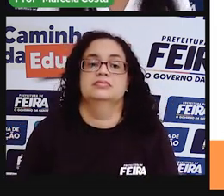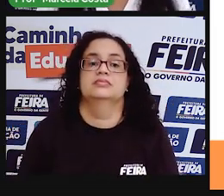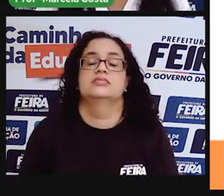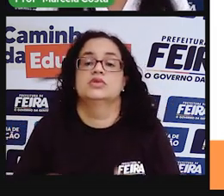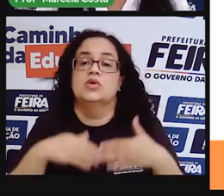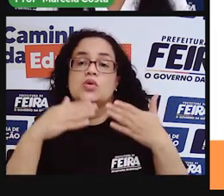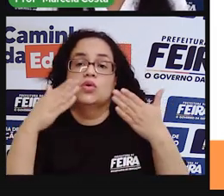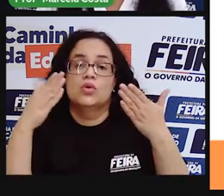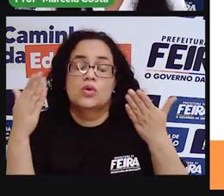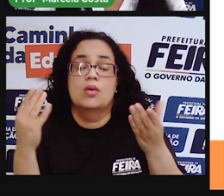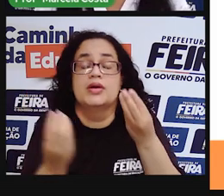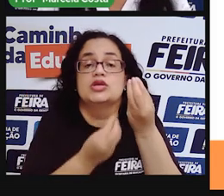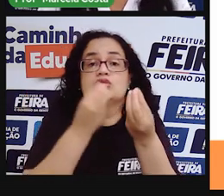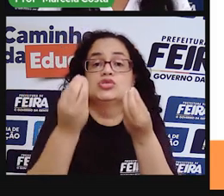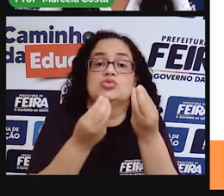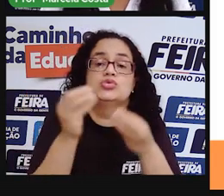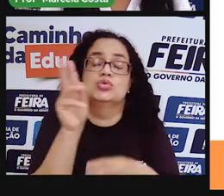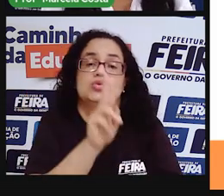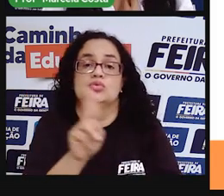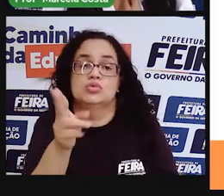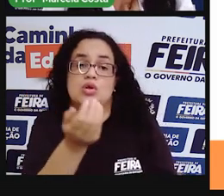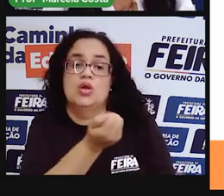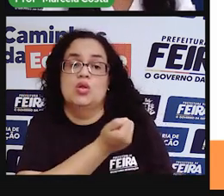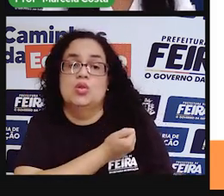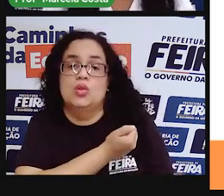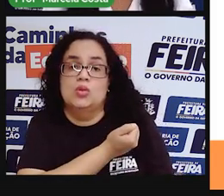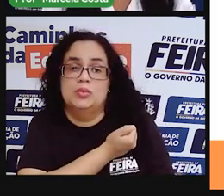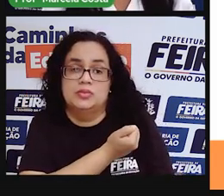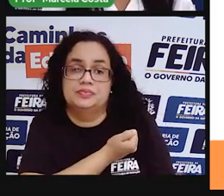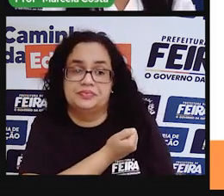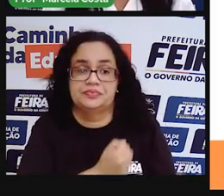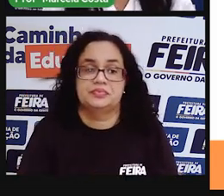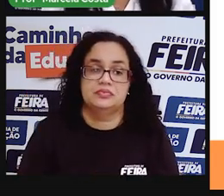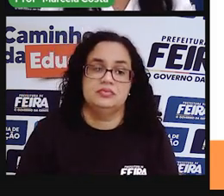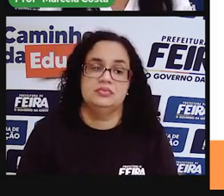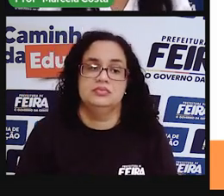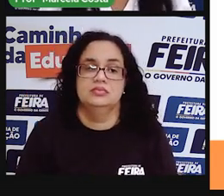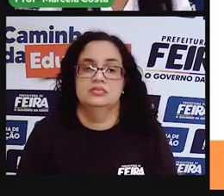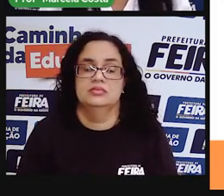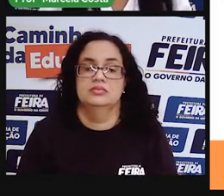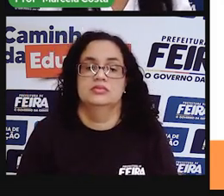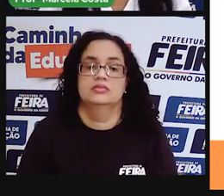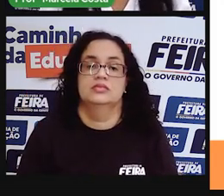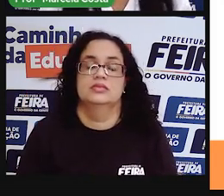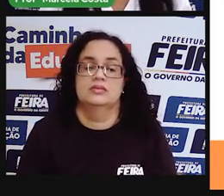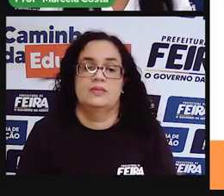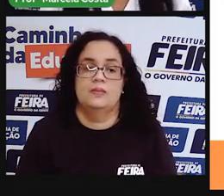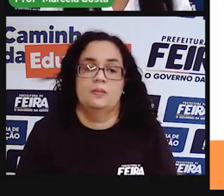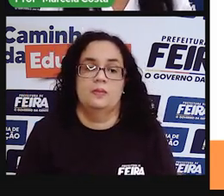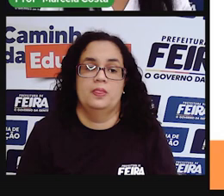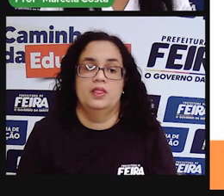Agora vamos ver situações em que a gente também utiliza os números para nos comunicar.